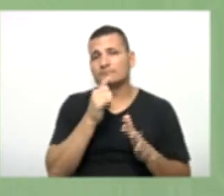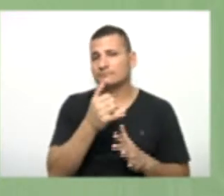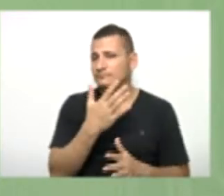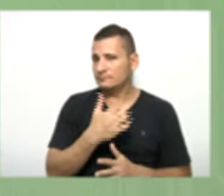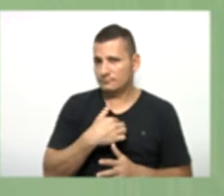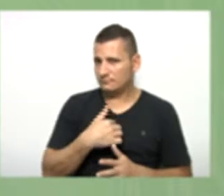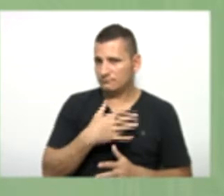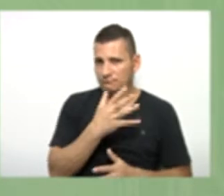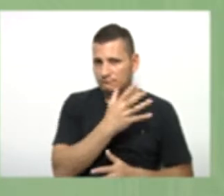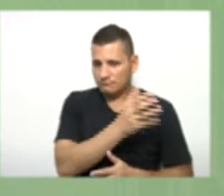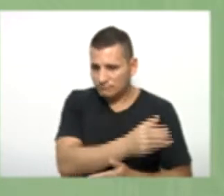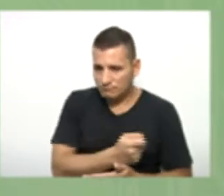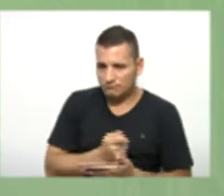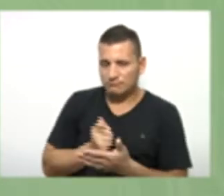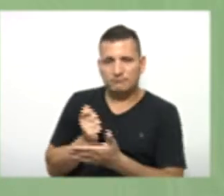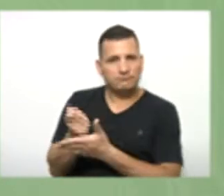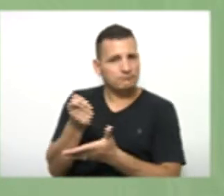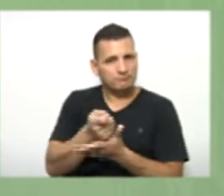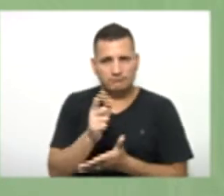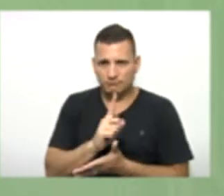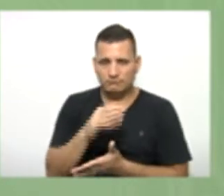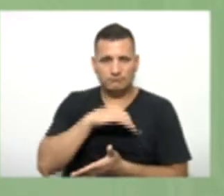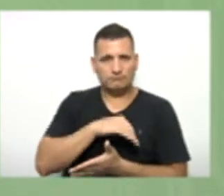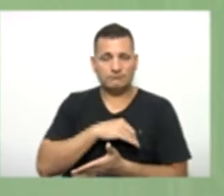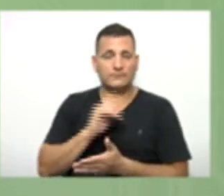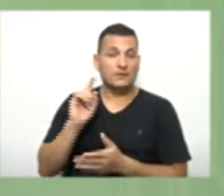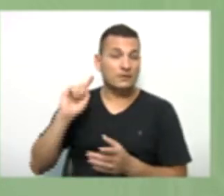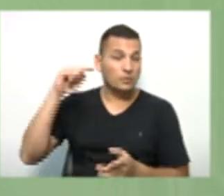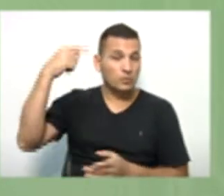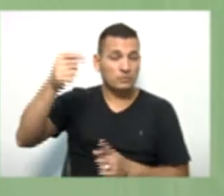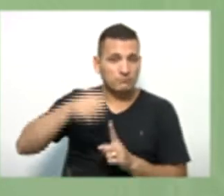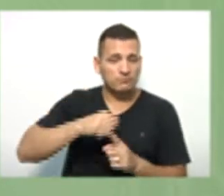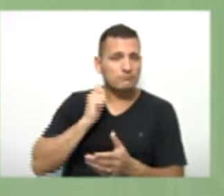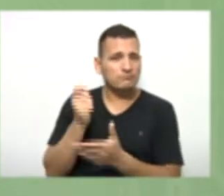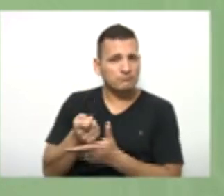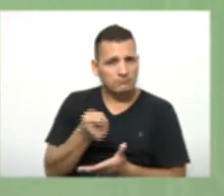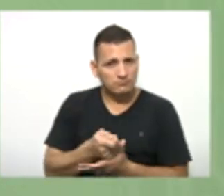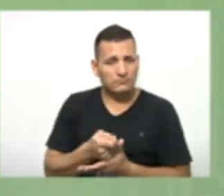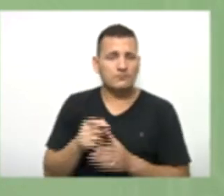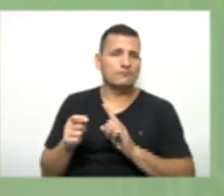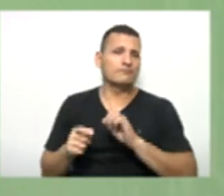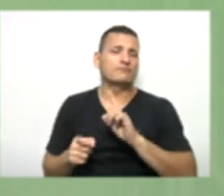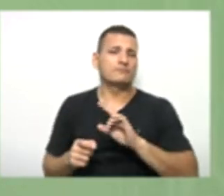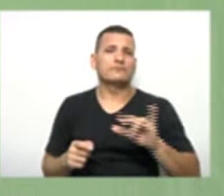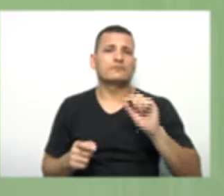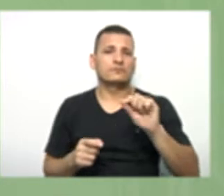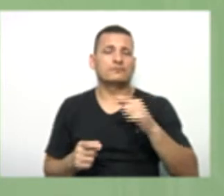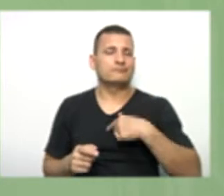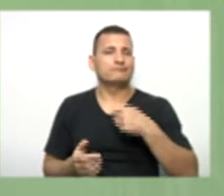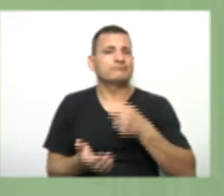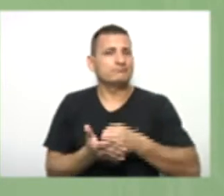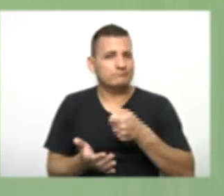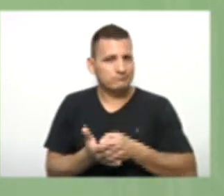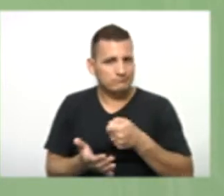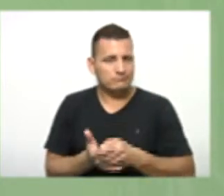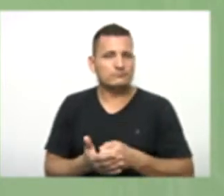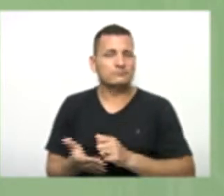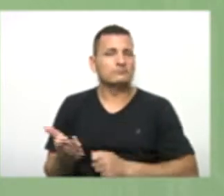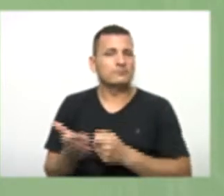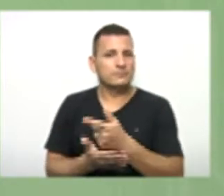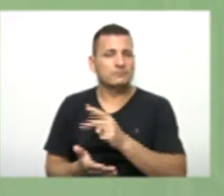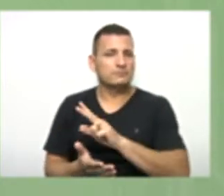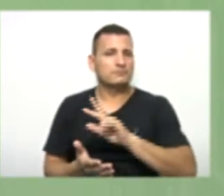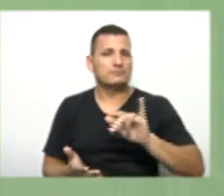momento e pagar no mês seguinte, o que vai acontecer? Eu vou gerar uma obrigação a pagar. Vai aumentar o